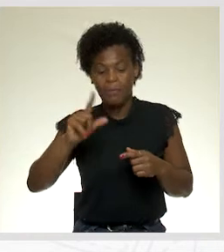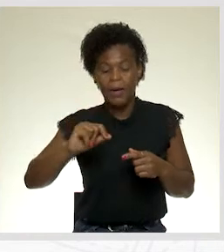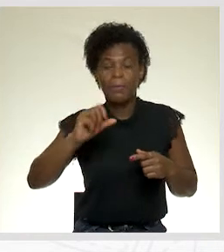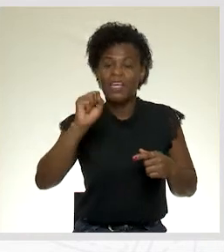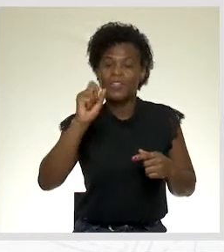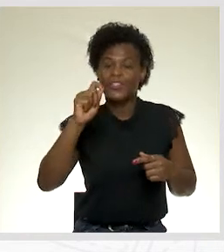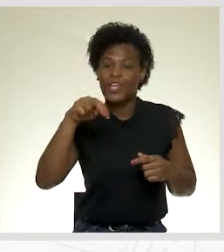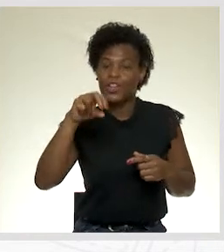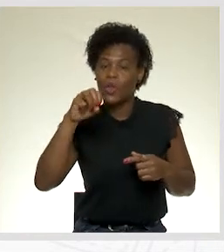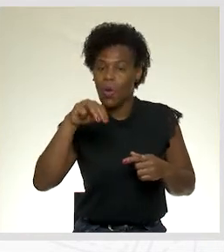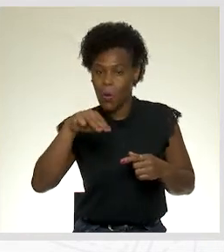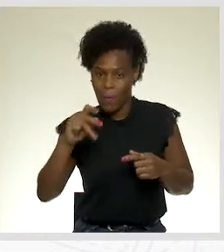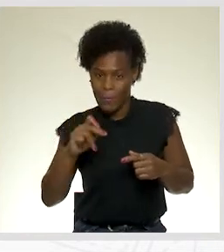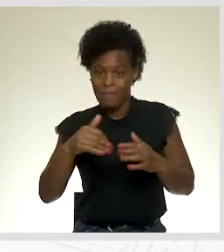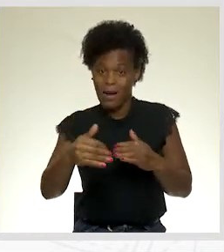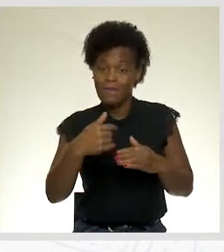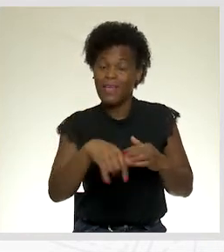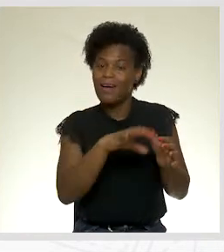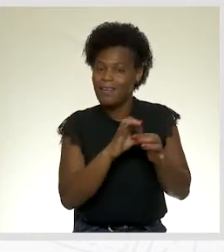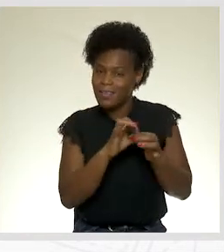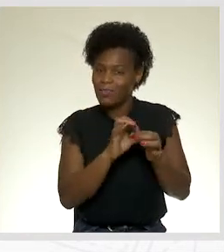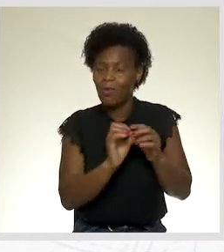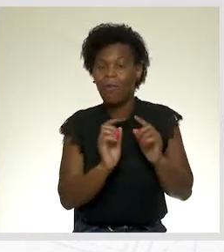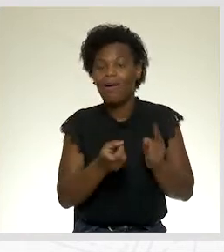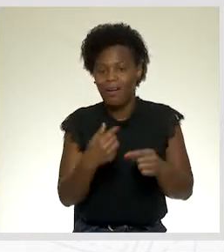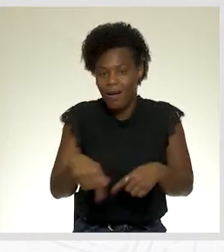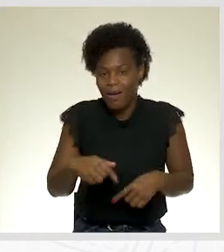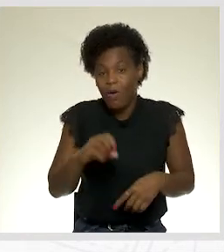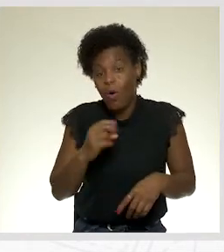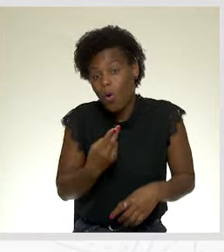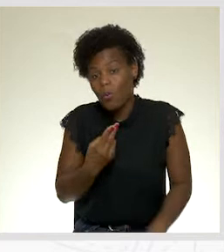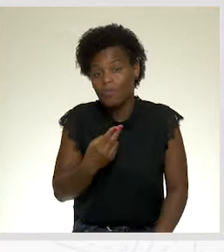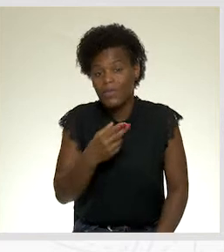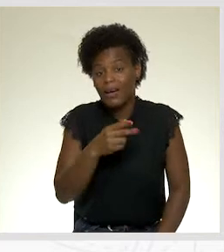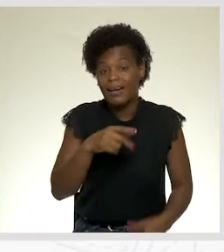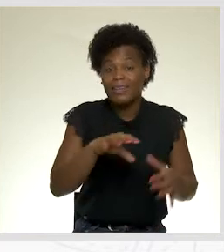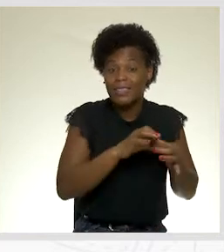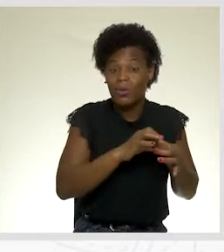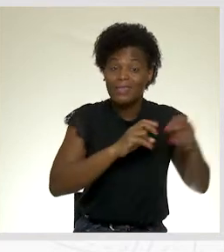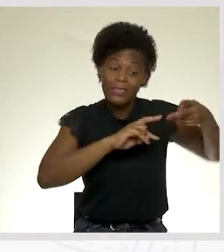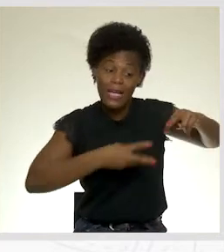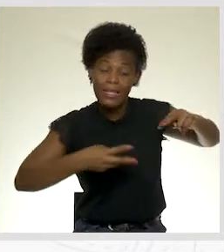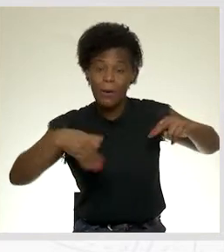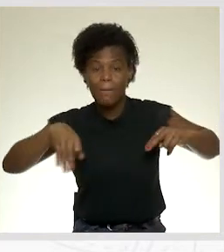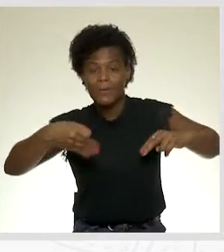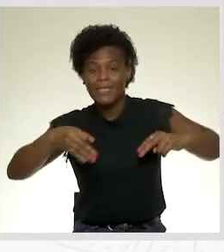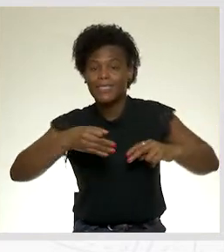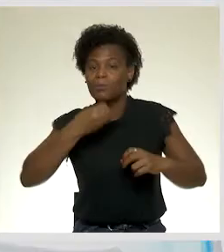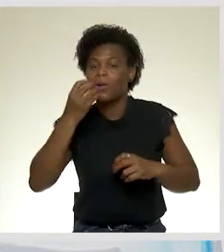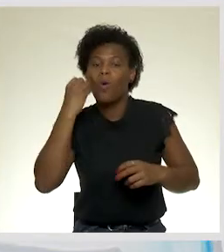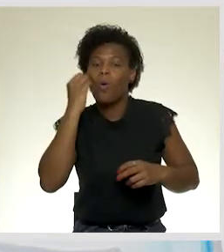iremos estabelecer a relação que existe, ou a relação existente entre genes, proteínas e as